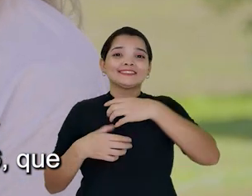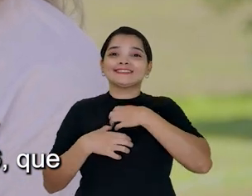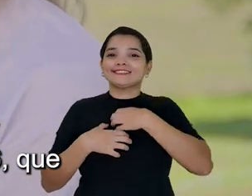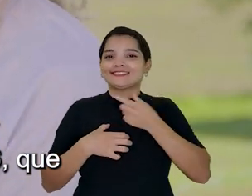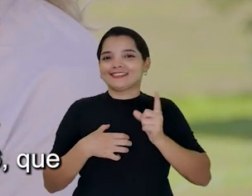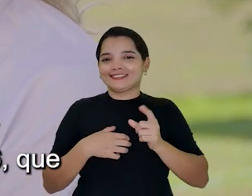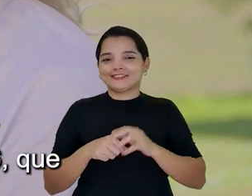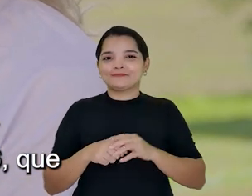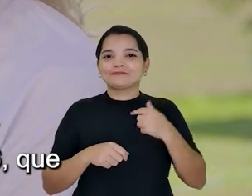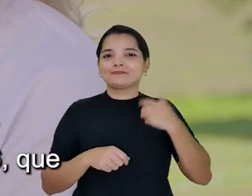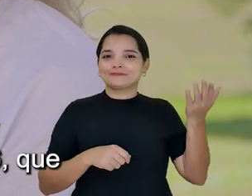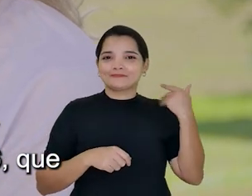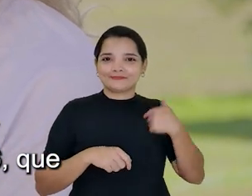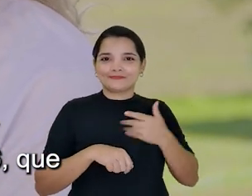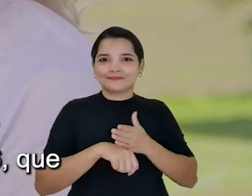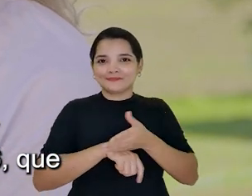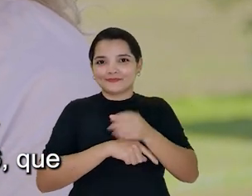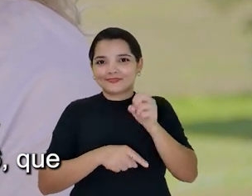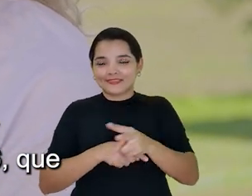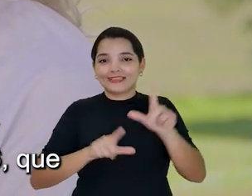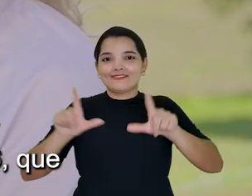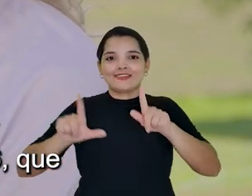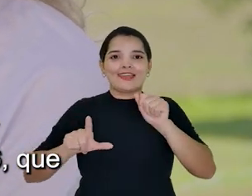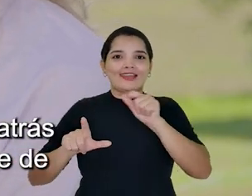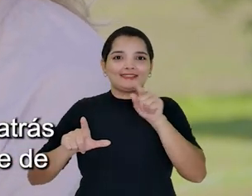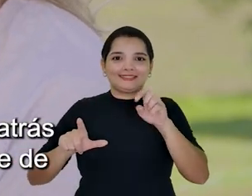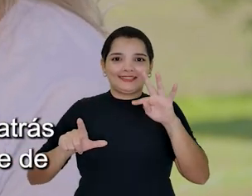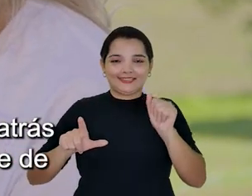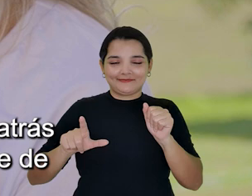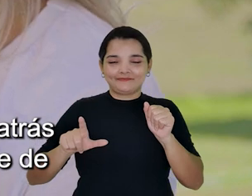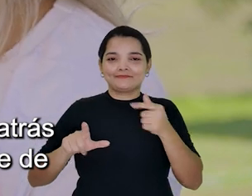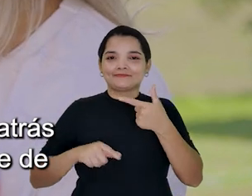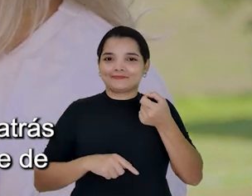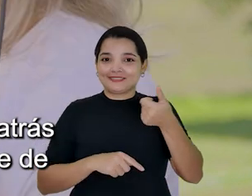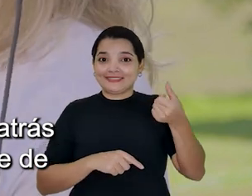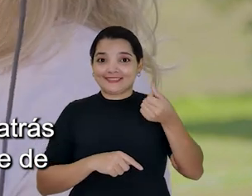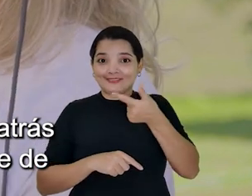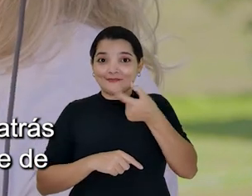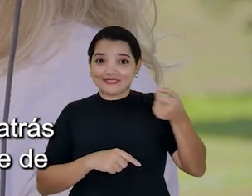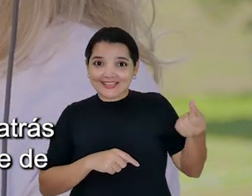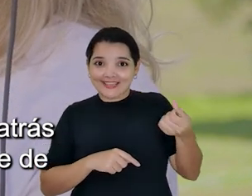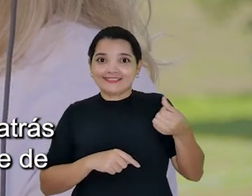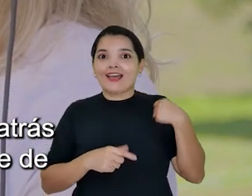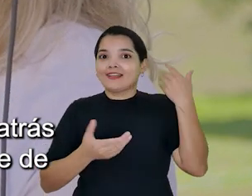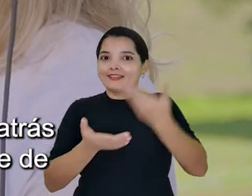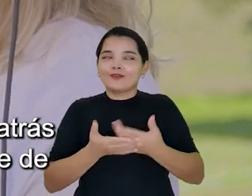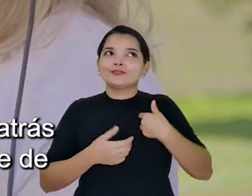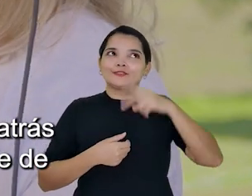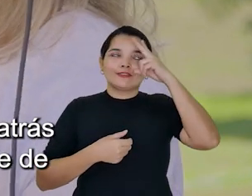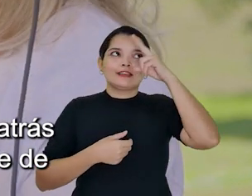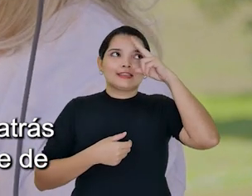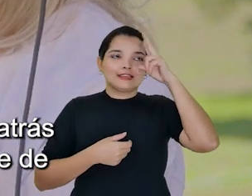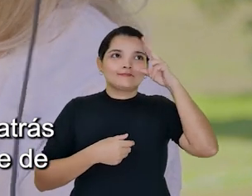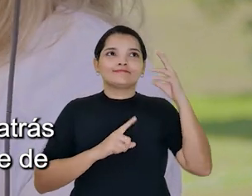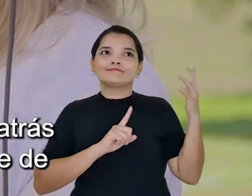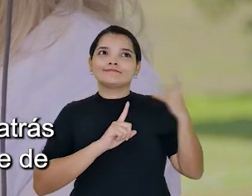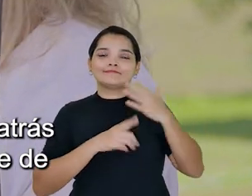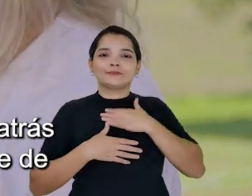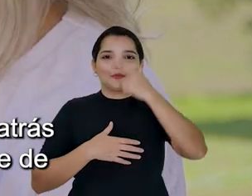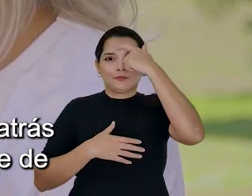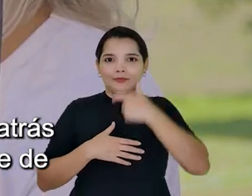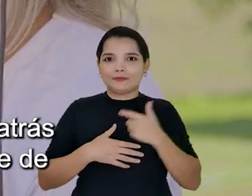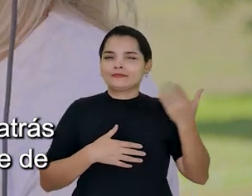líder meu quando eu entrei na TV Gazeta foi em 2006 que hoje ainda reflete no meu comportamento lá atrás ele falou assim